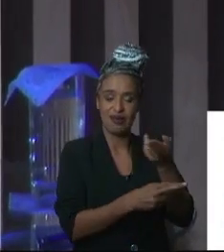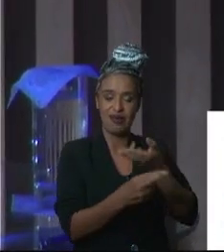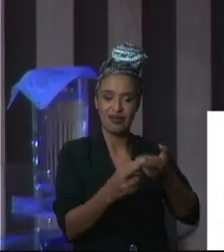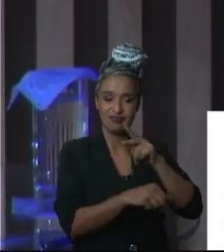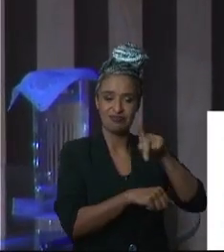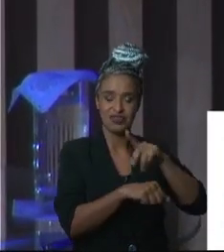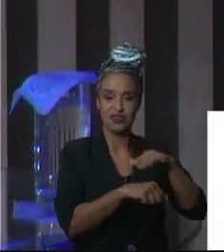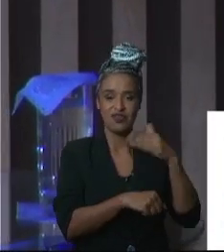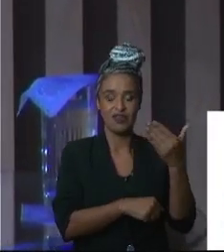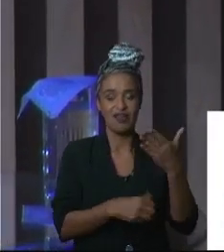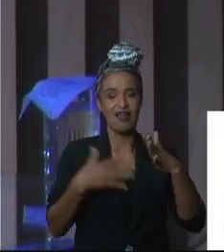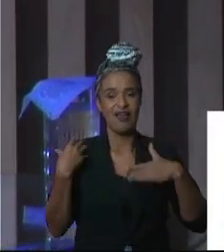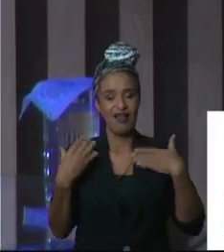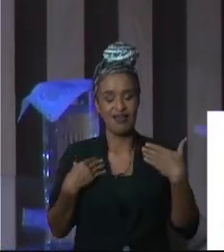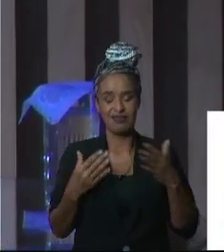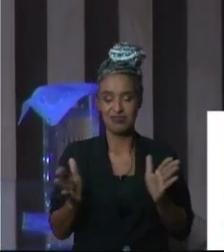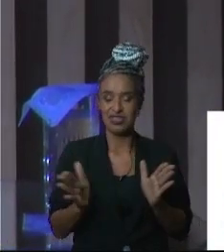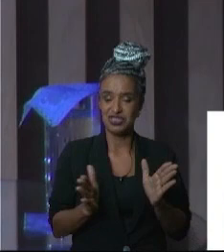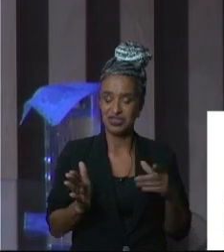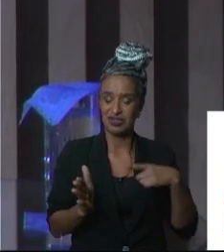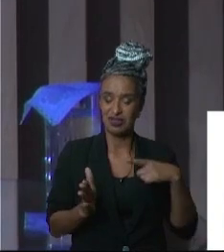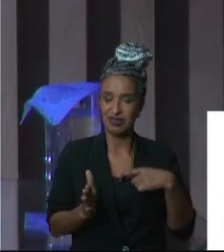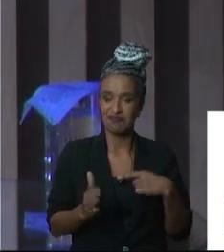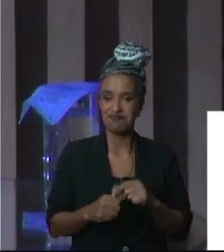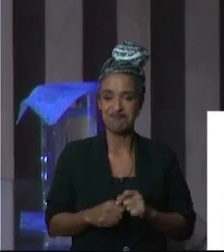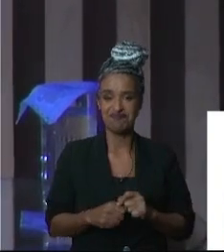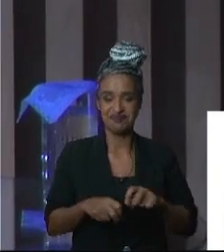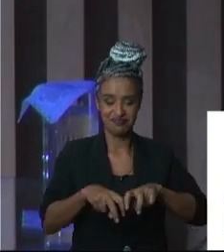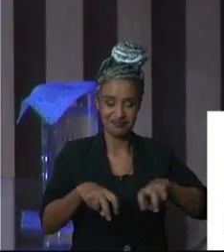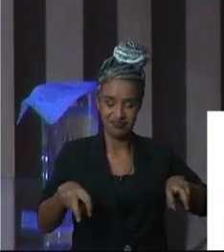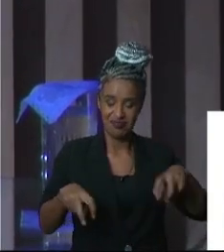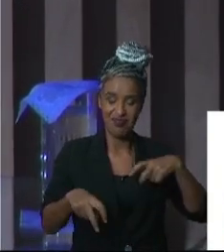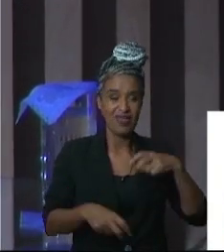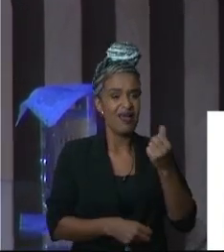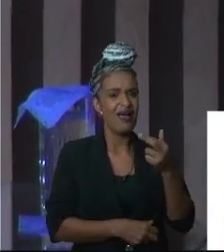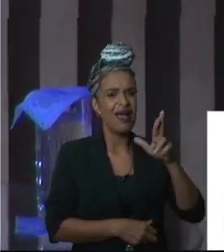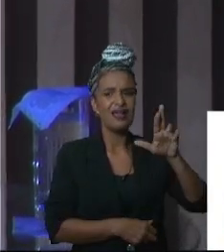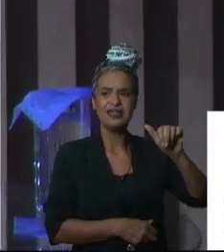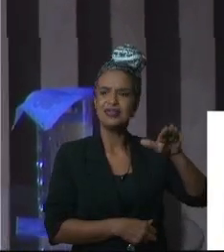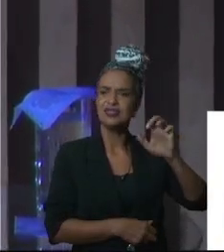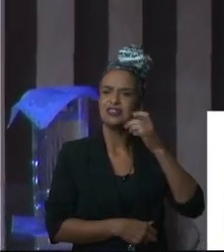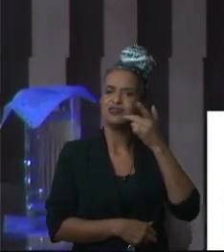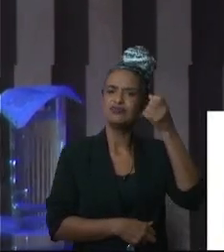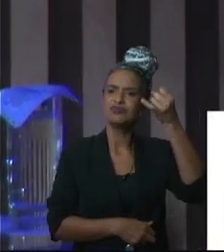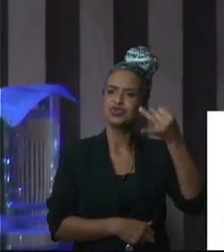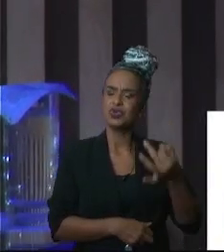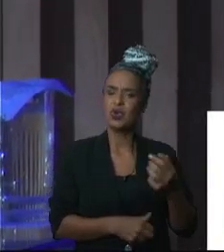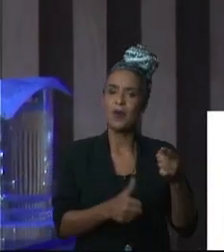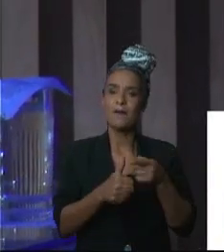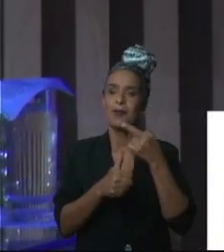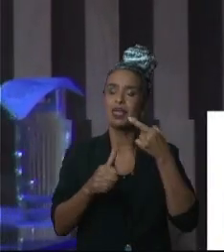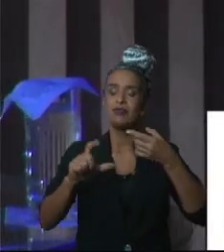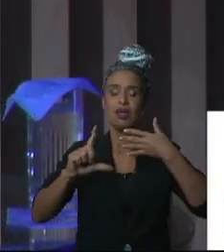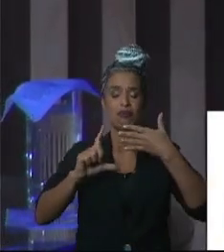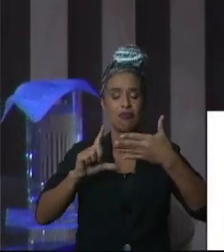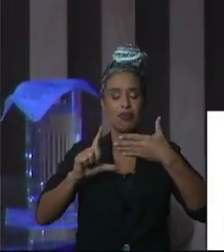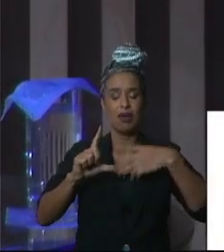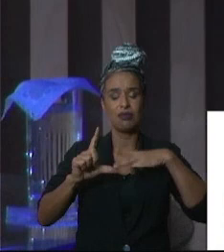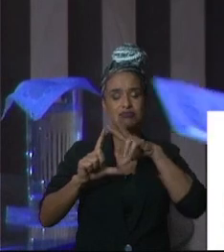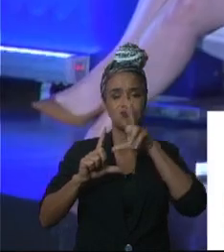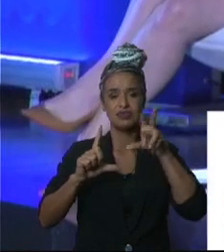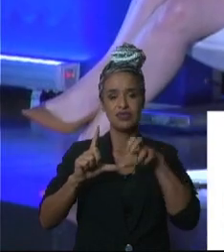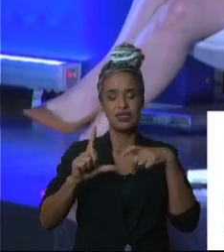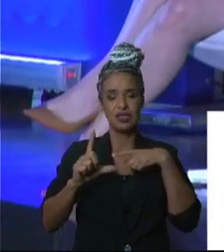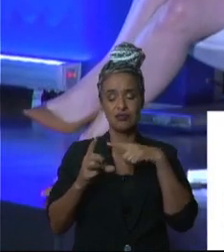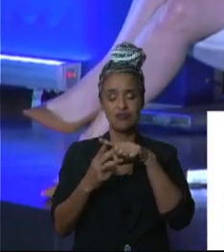alegria que eu estou aqui moderando essa mesa. Conforme a Ariane colocou, esse é o nosso primeiro painel temático, então nós